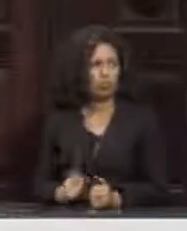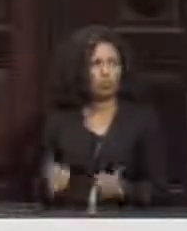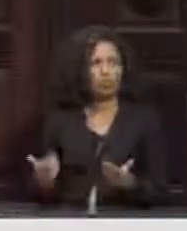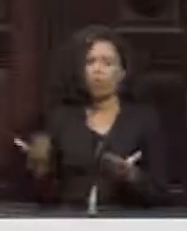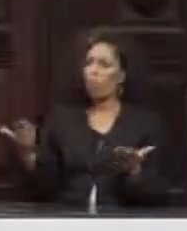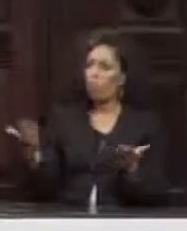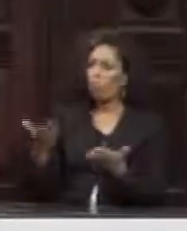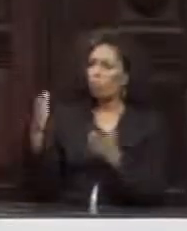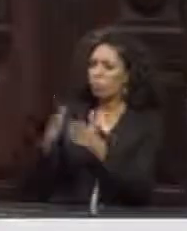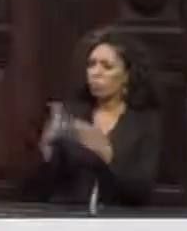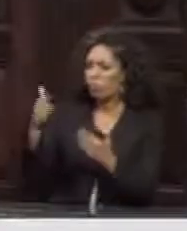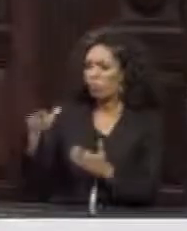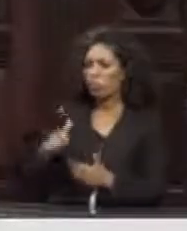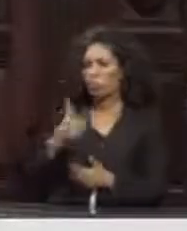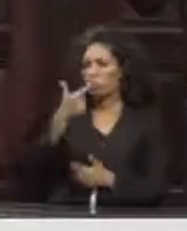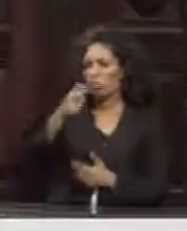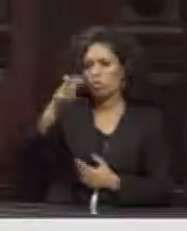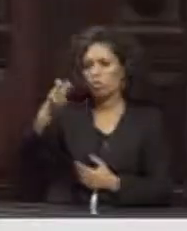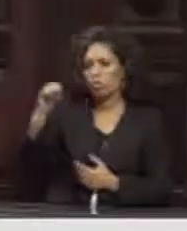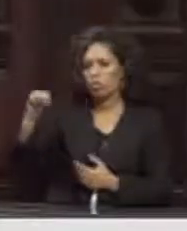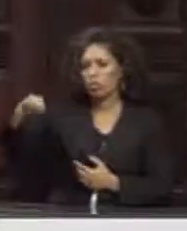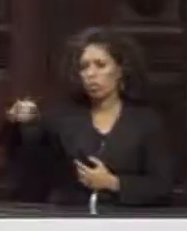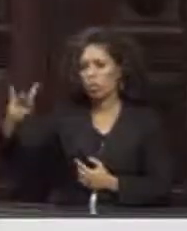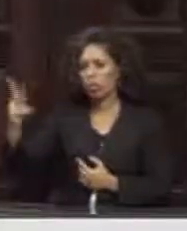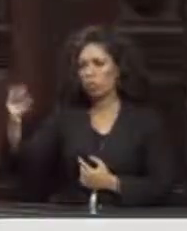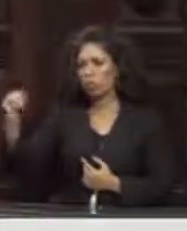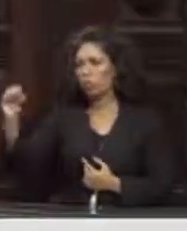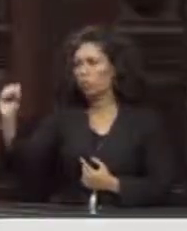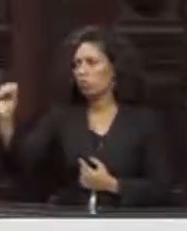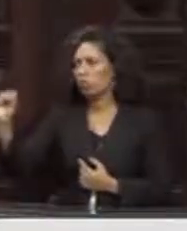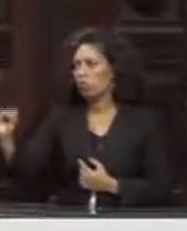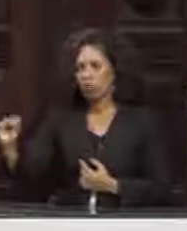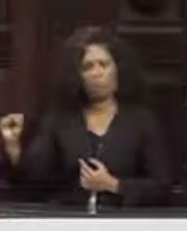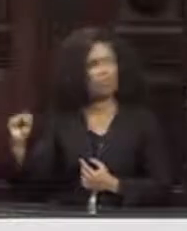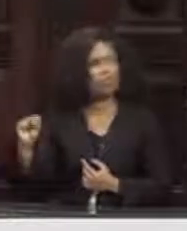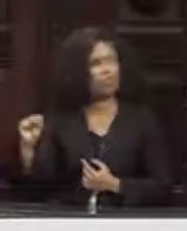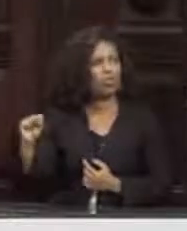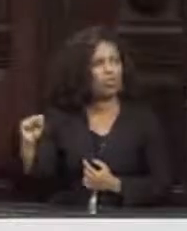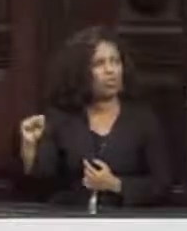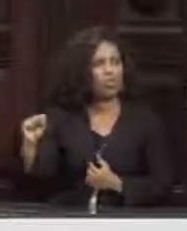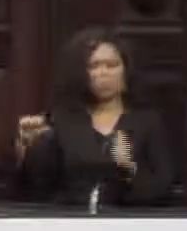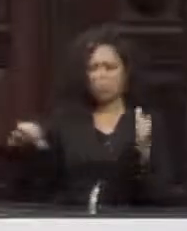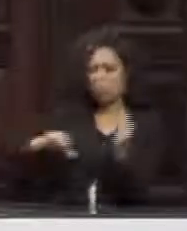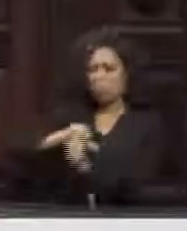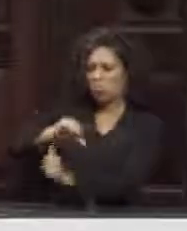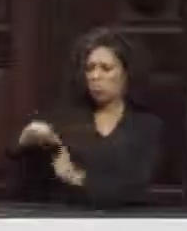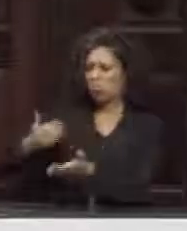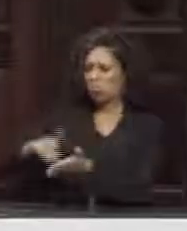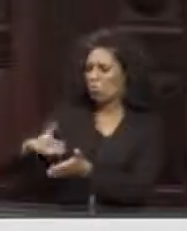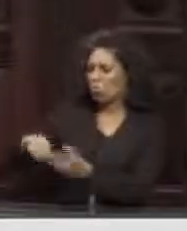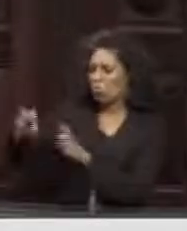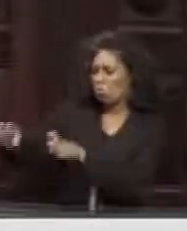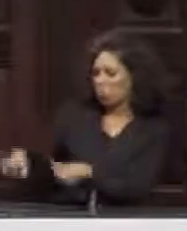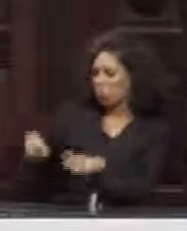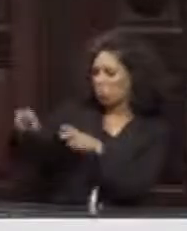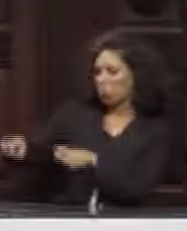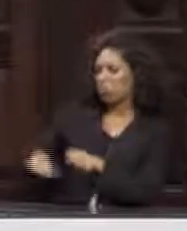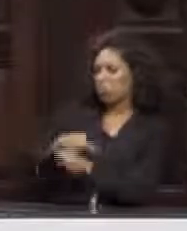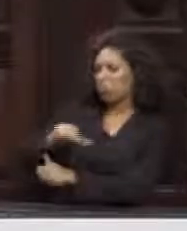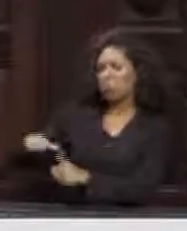de 250 milhões para modernizar a Secretaria de